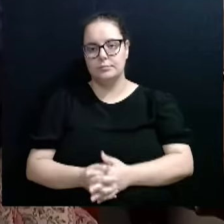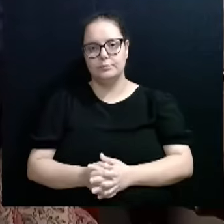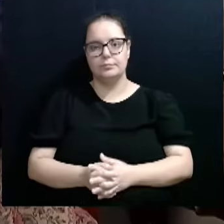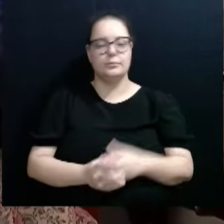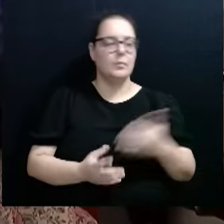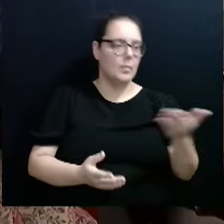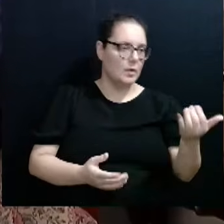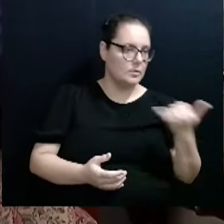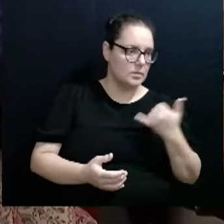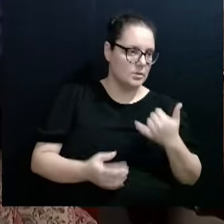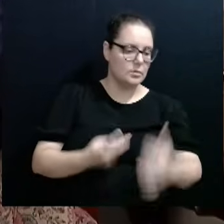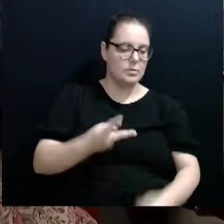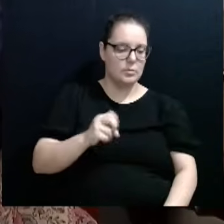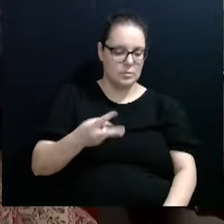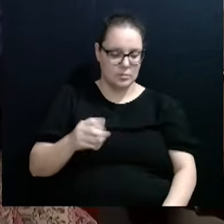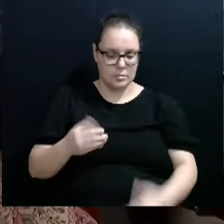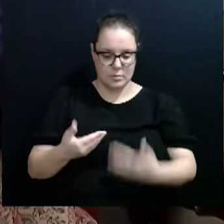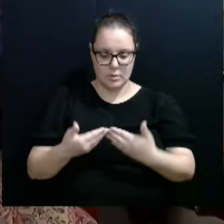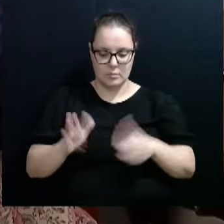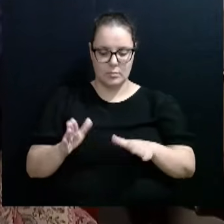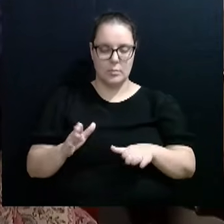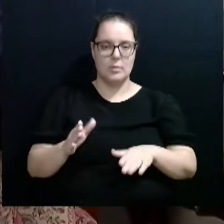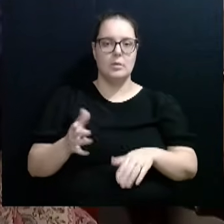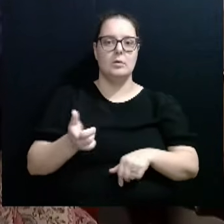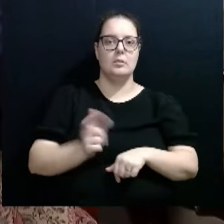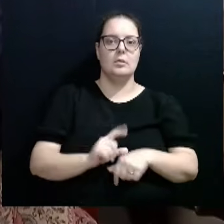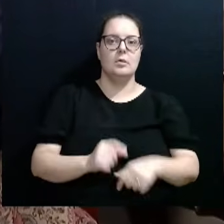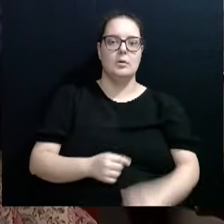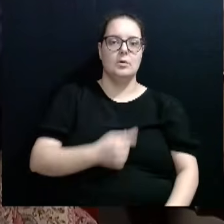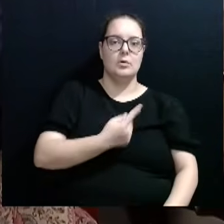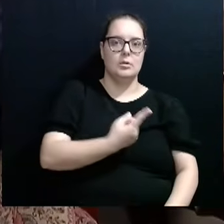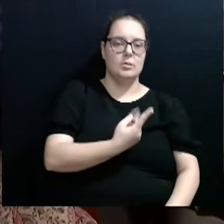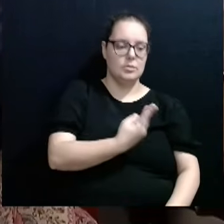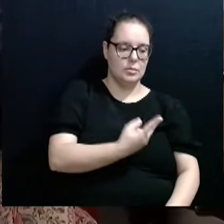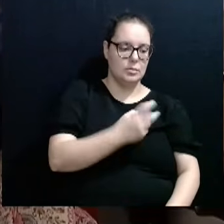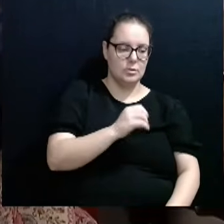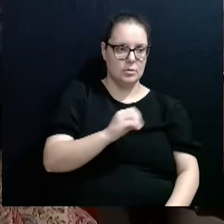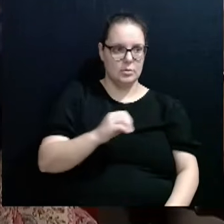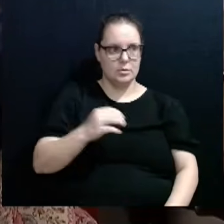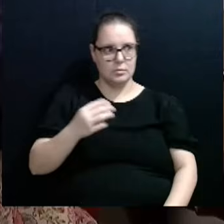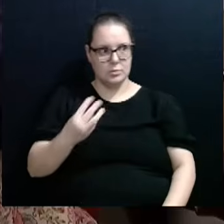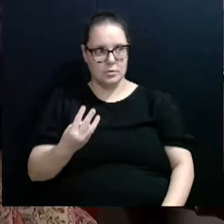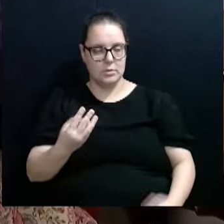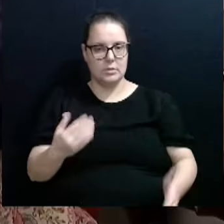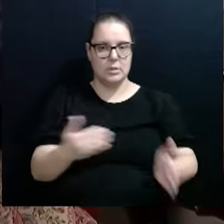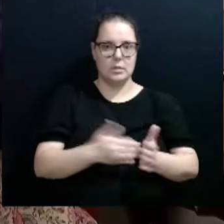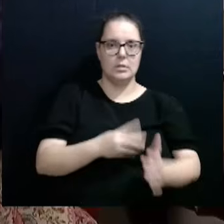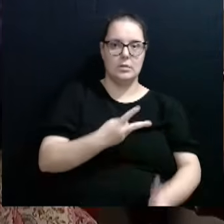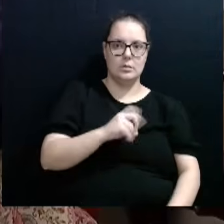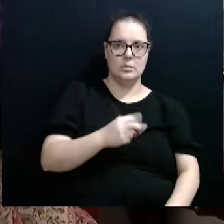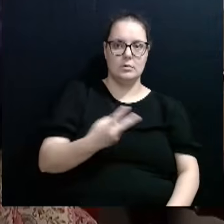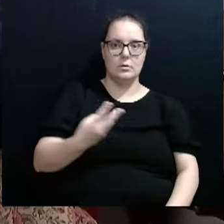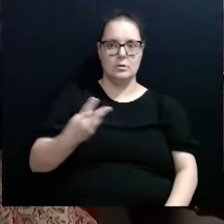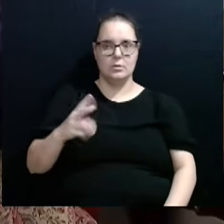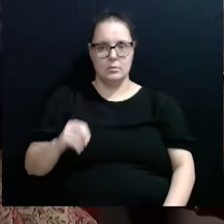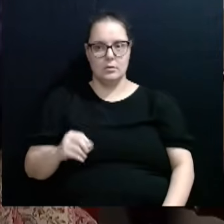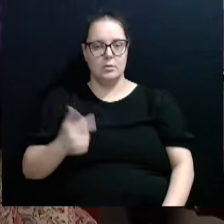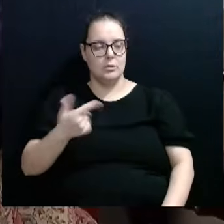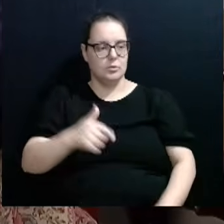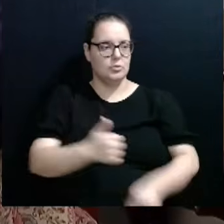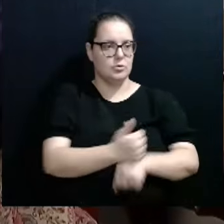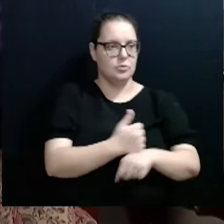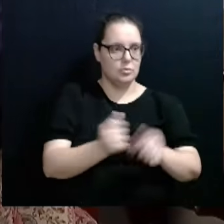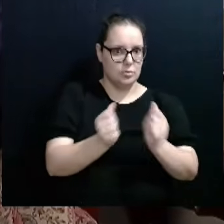2020 eu abri a loja. Desse 2013 até 2020, você então manteve a sua outra profissão. Sim. Em que momento